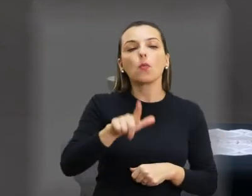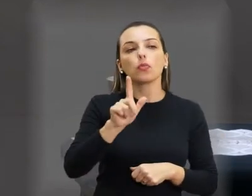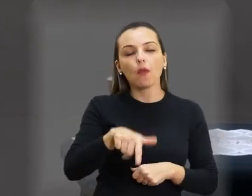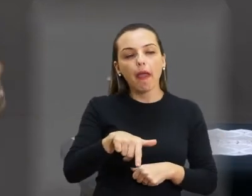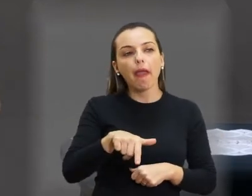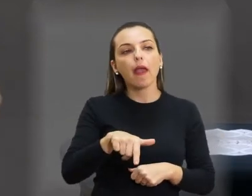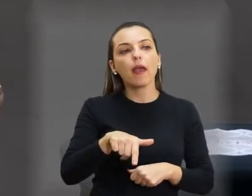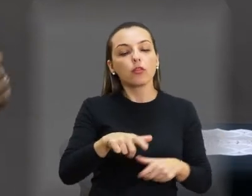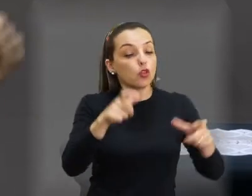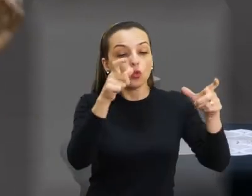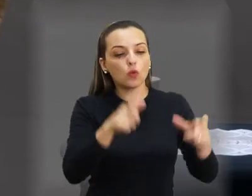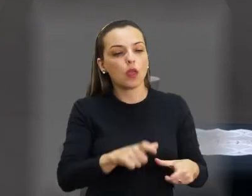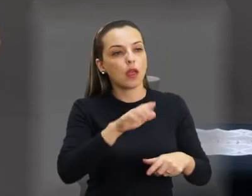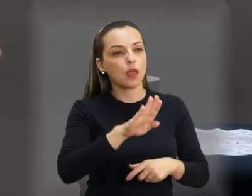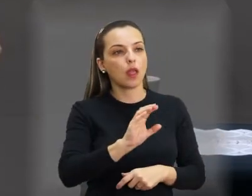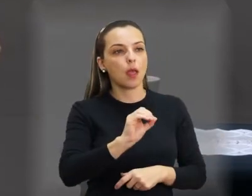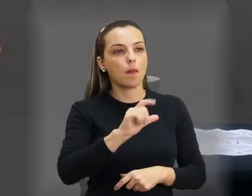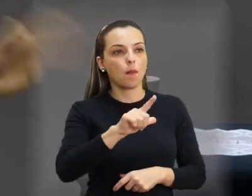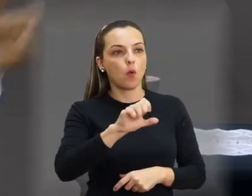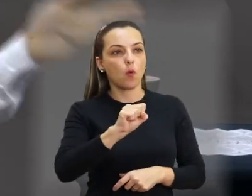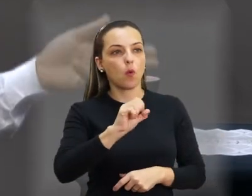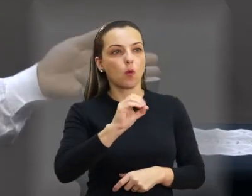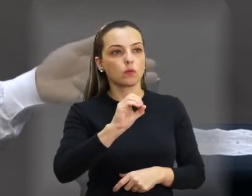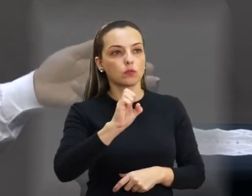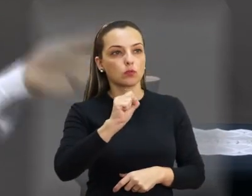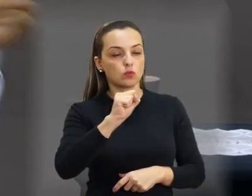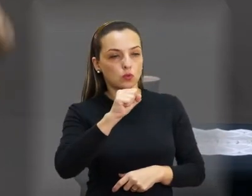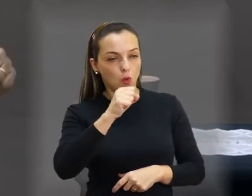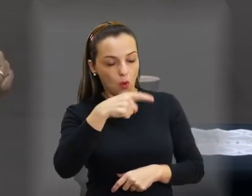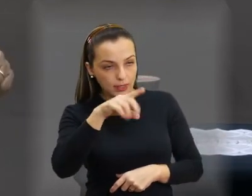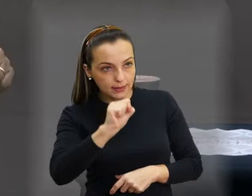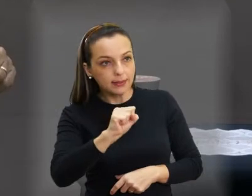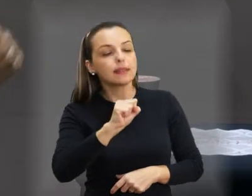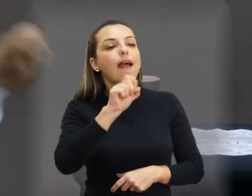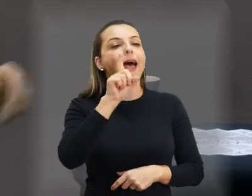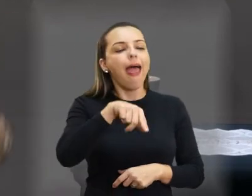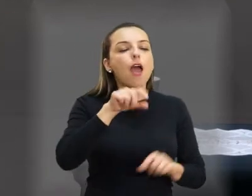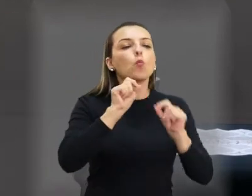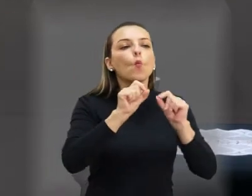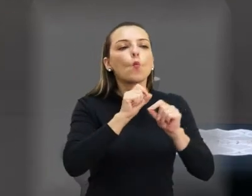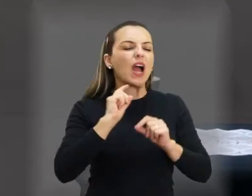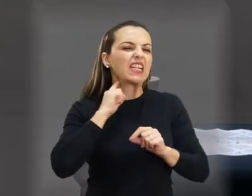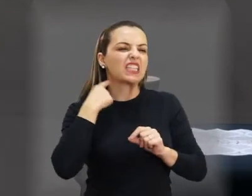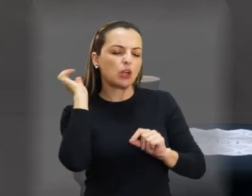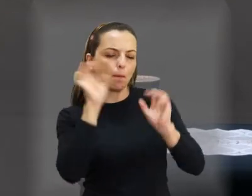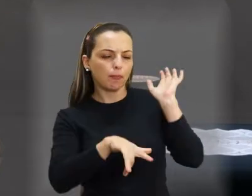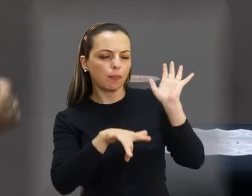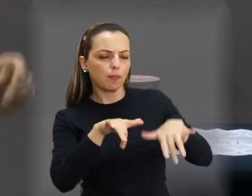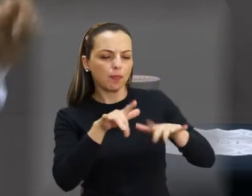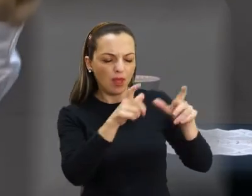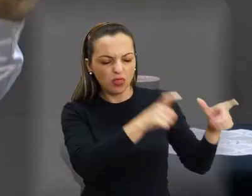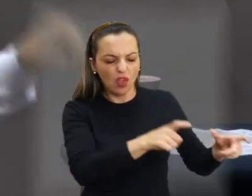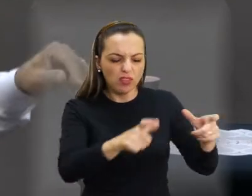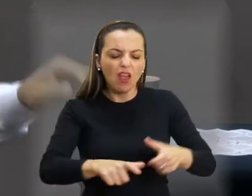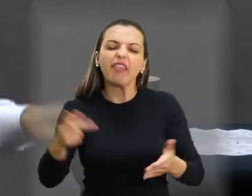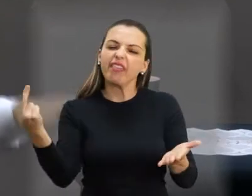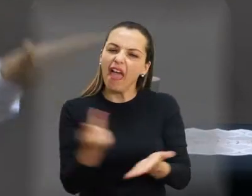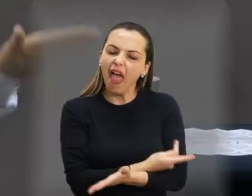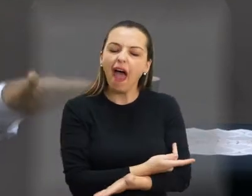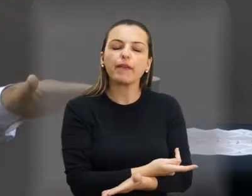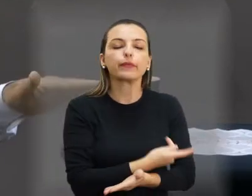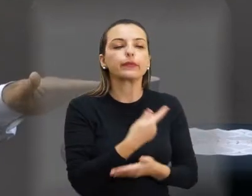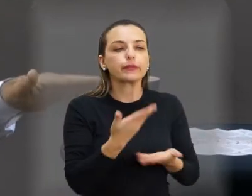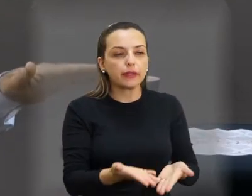exercido é a fiscalização nos bolsões de entulho ou até mesmo no descarte irregular que acontece em algumas regiões da cidade. O município